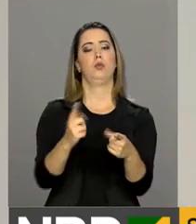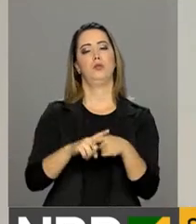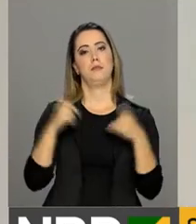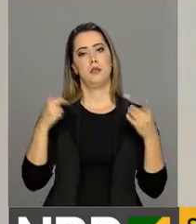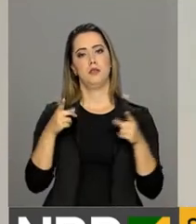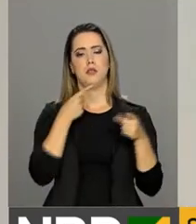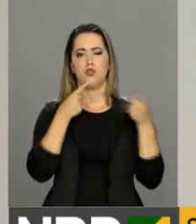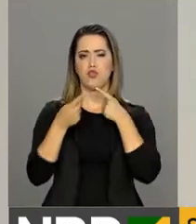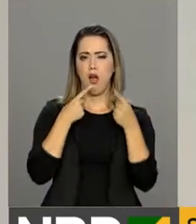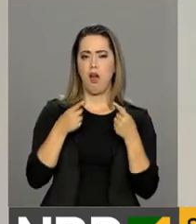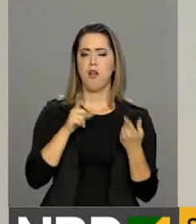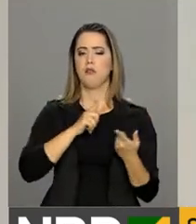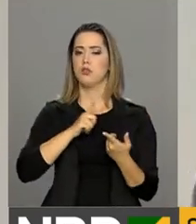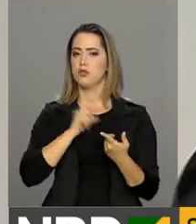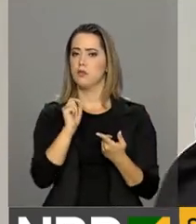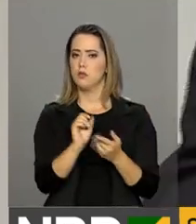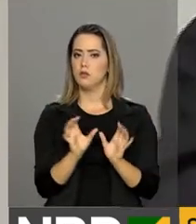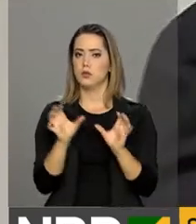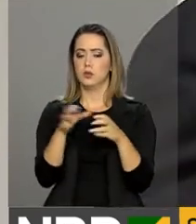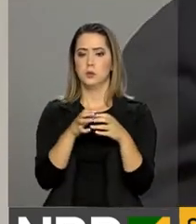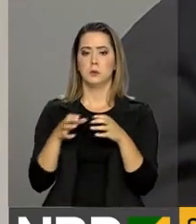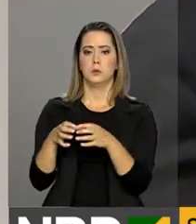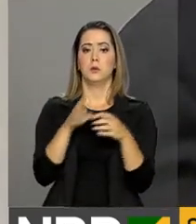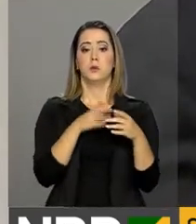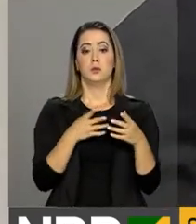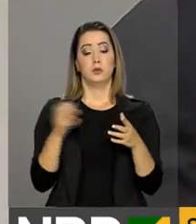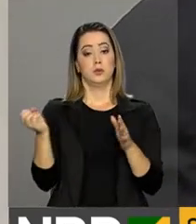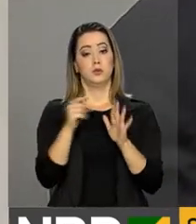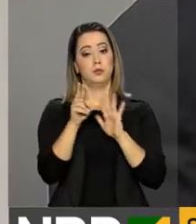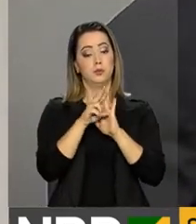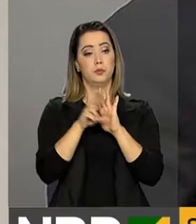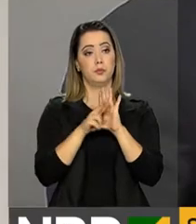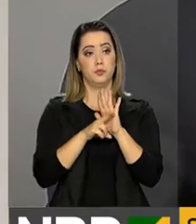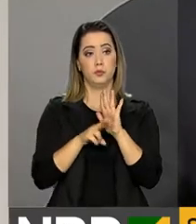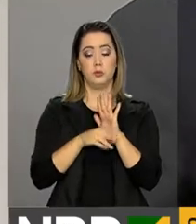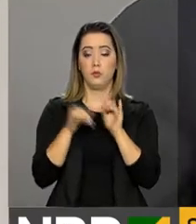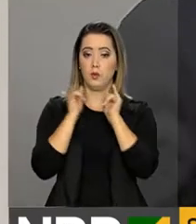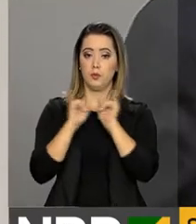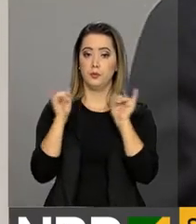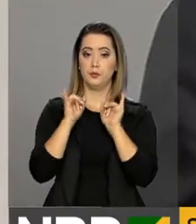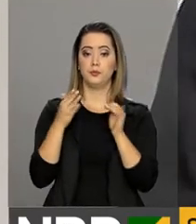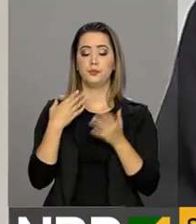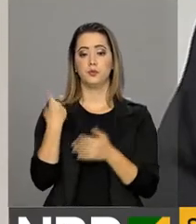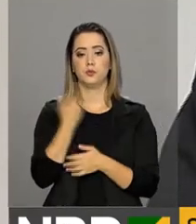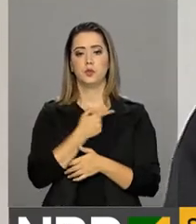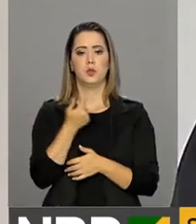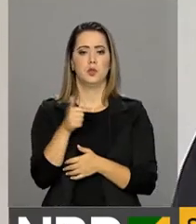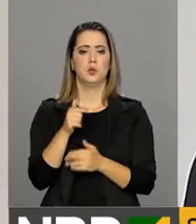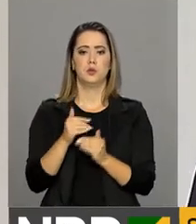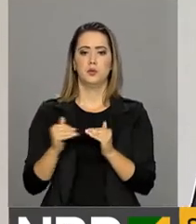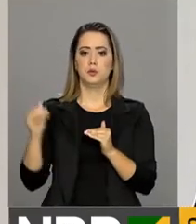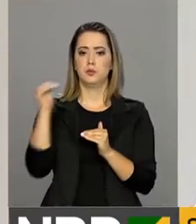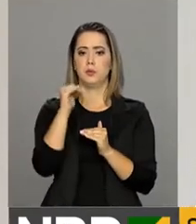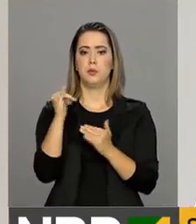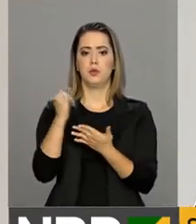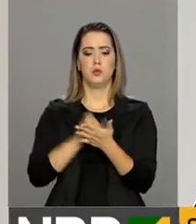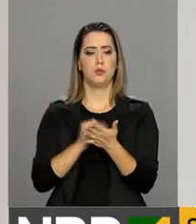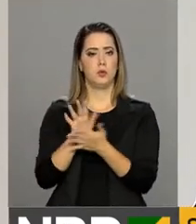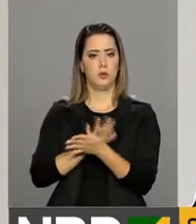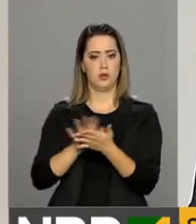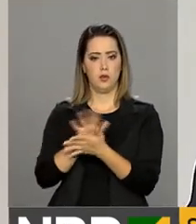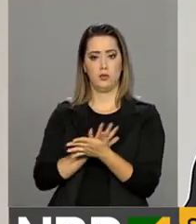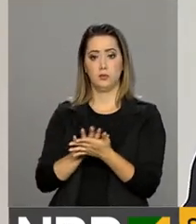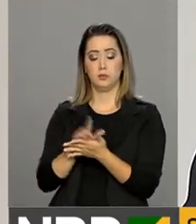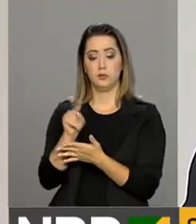conversações todas com estas medidas que eu acabei de anunciar nós não teremos aumento de impostos o que